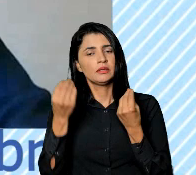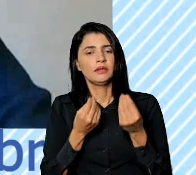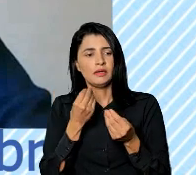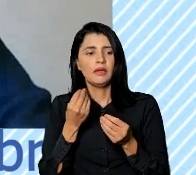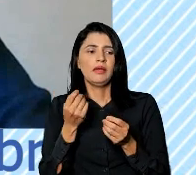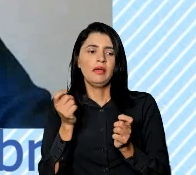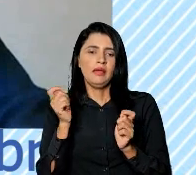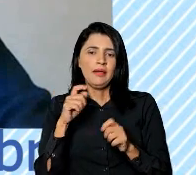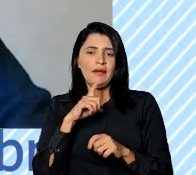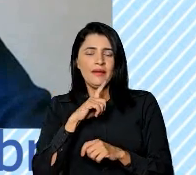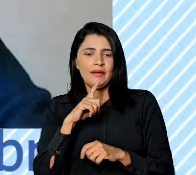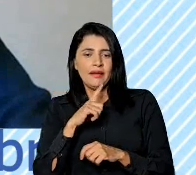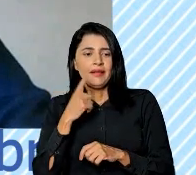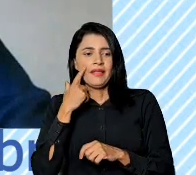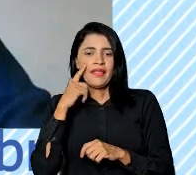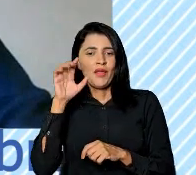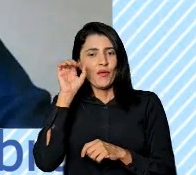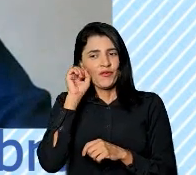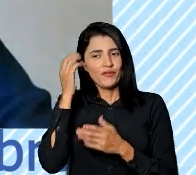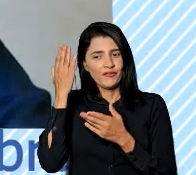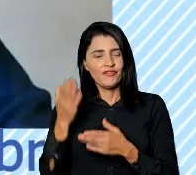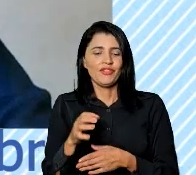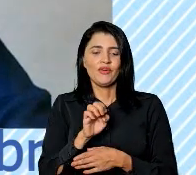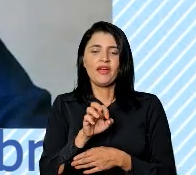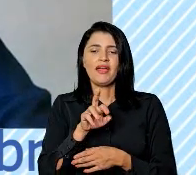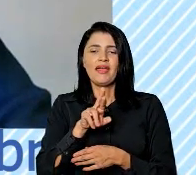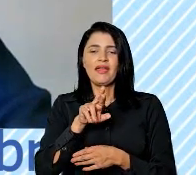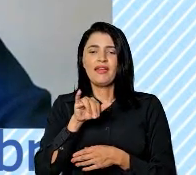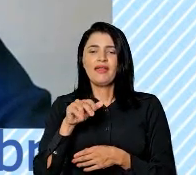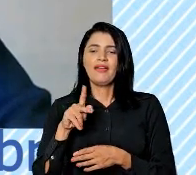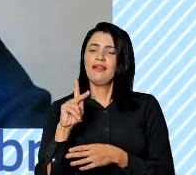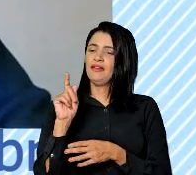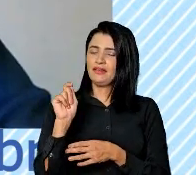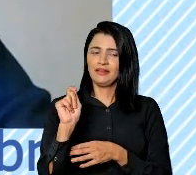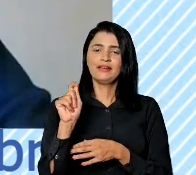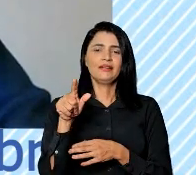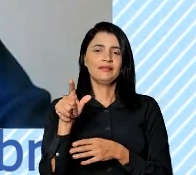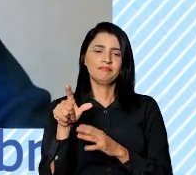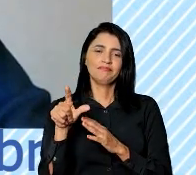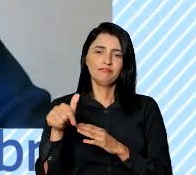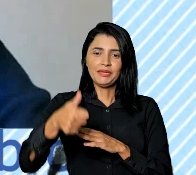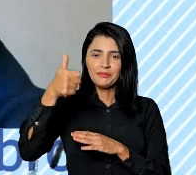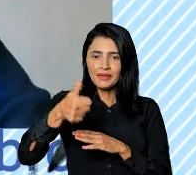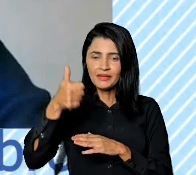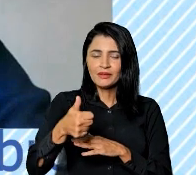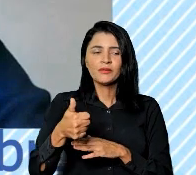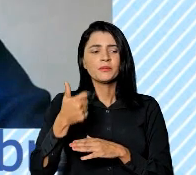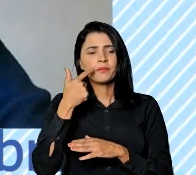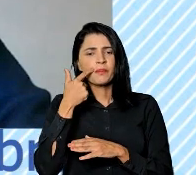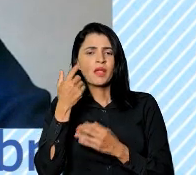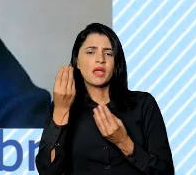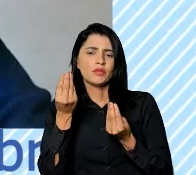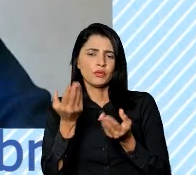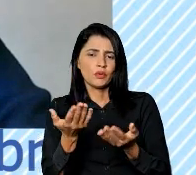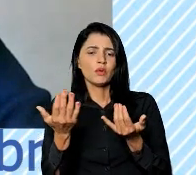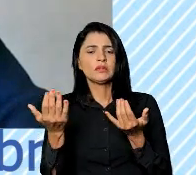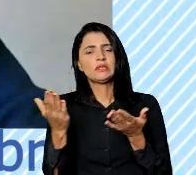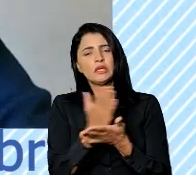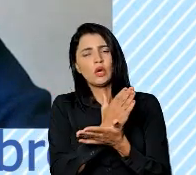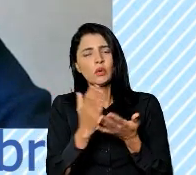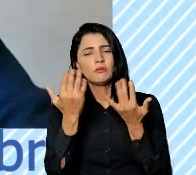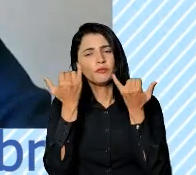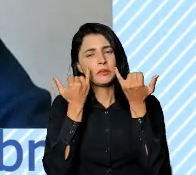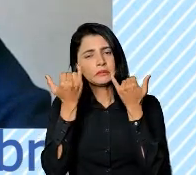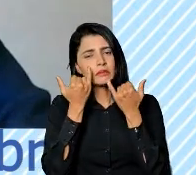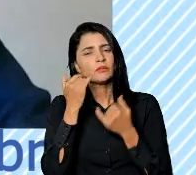ter ouvido a vereadora Érica anteriormente, anteriormente à minha fala, mas eu trouxe alguns dados que eu considero relevantes para que a